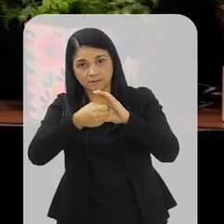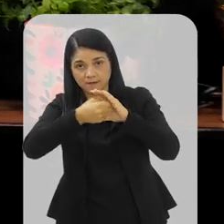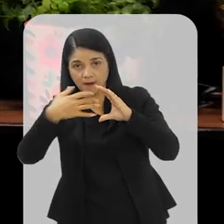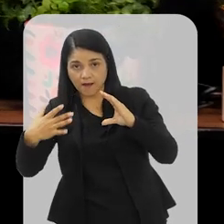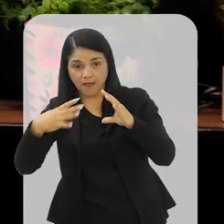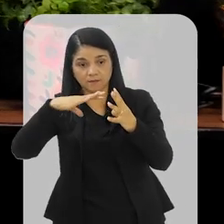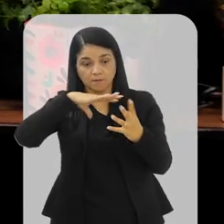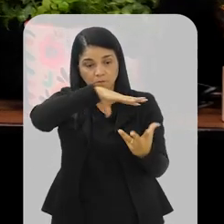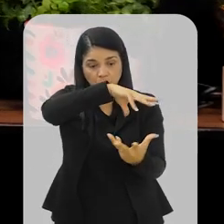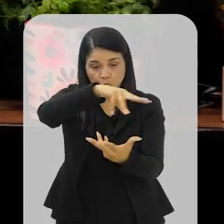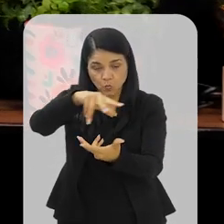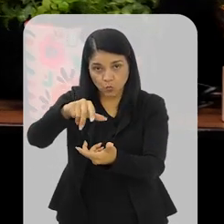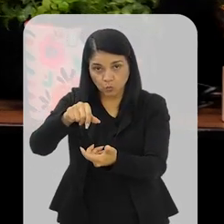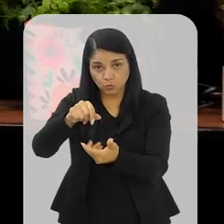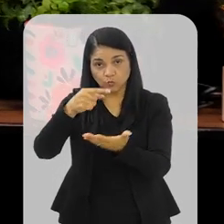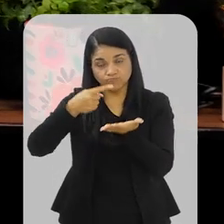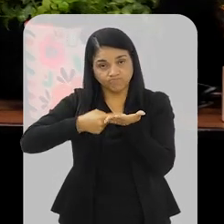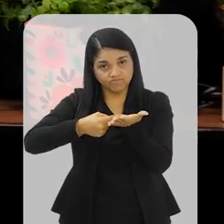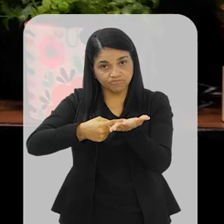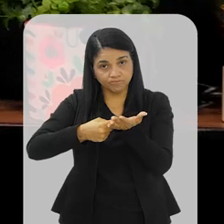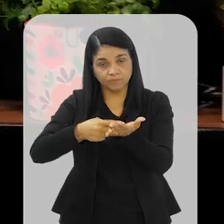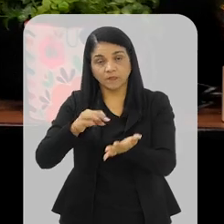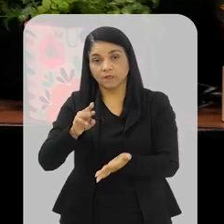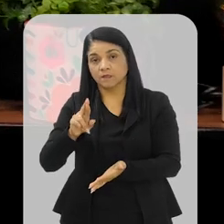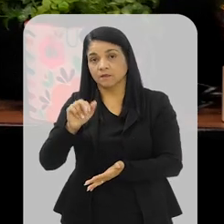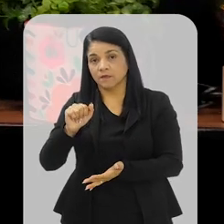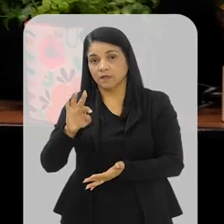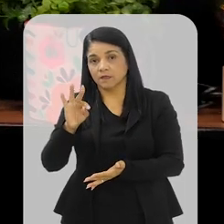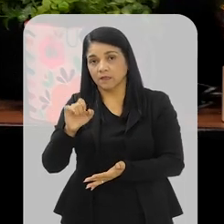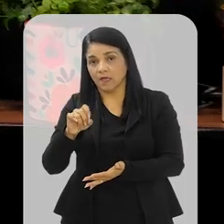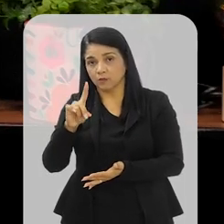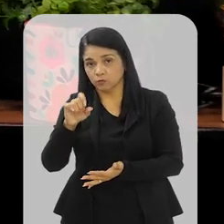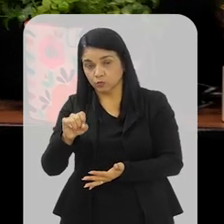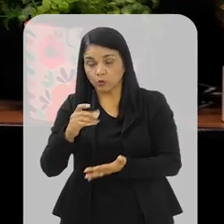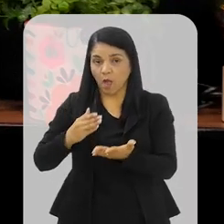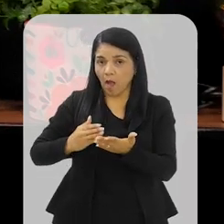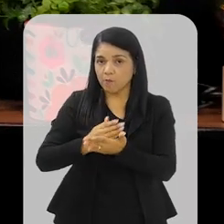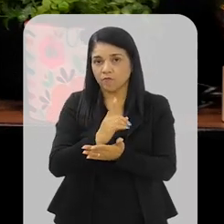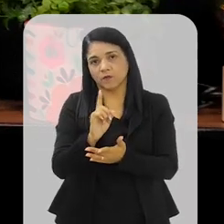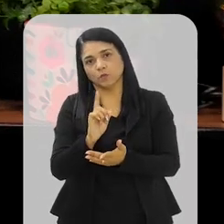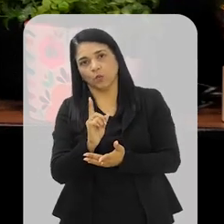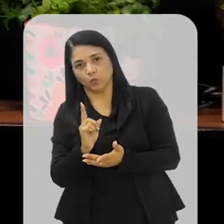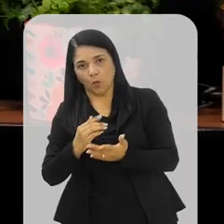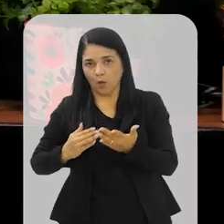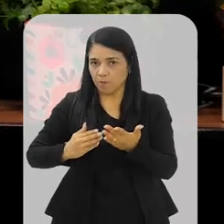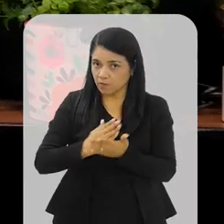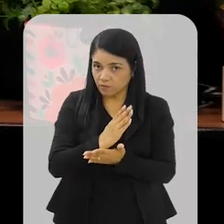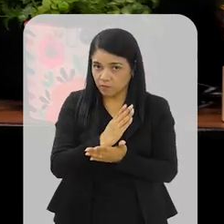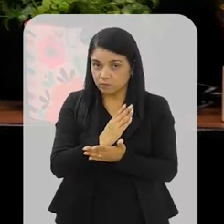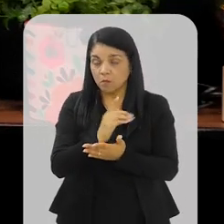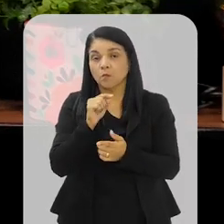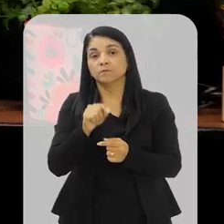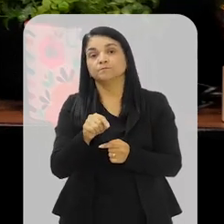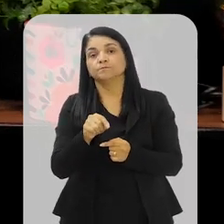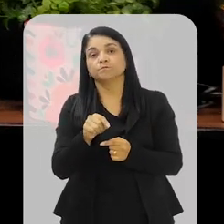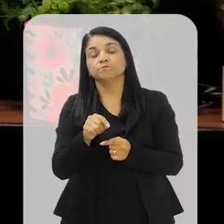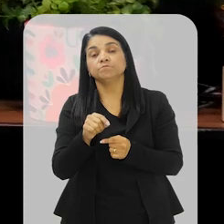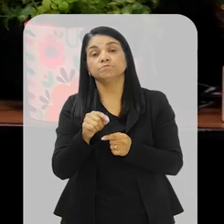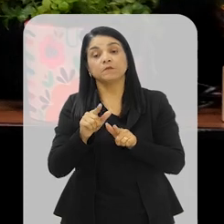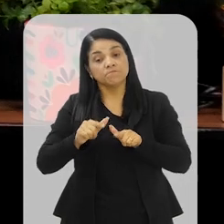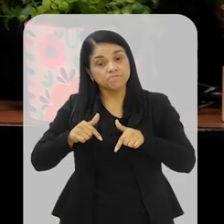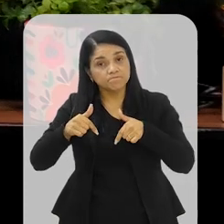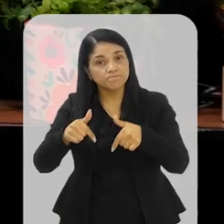normas de caráter Inter Nacional como os tratados internacionais sejam aprovados ou não para